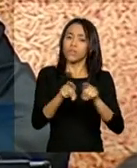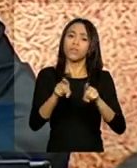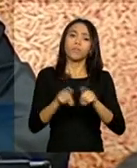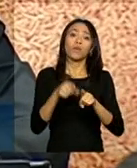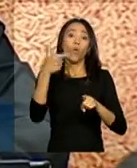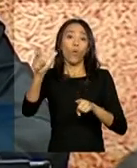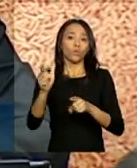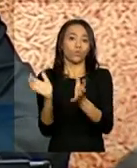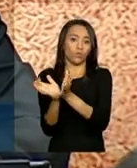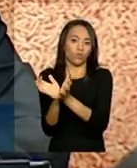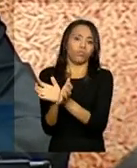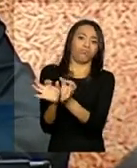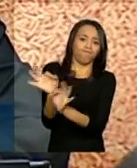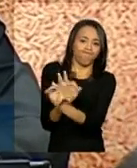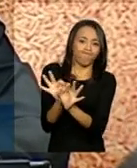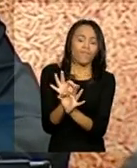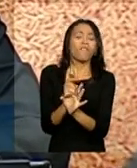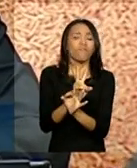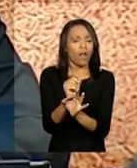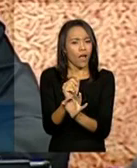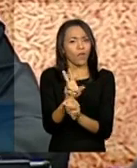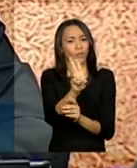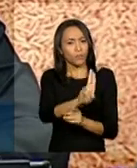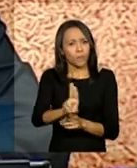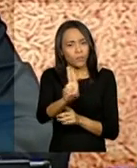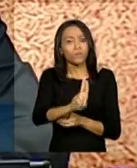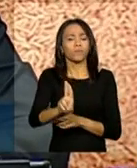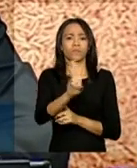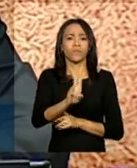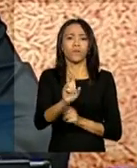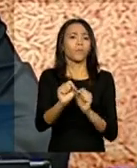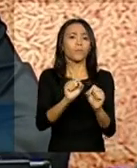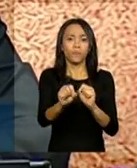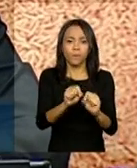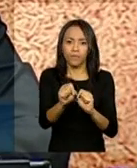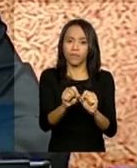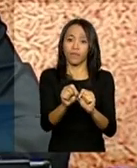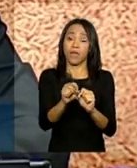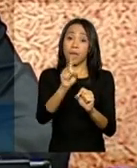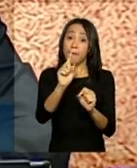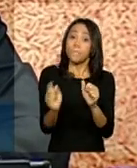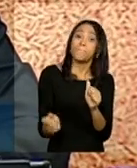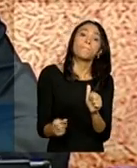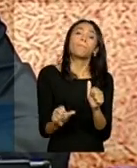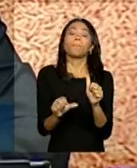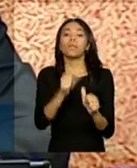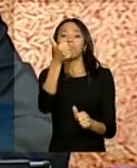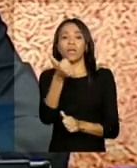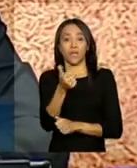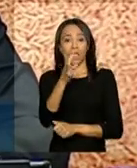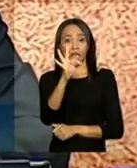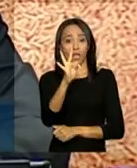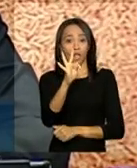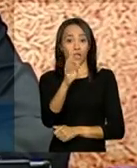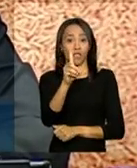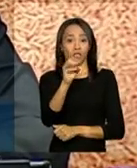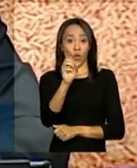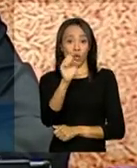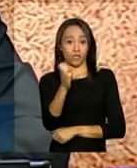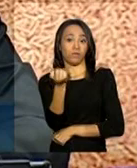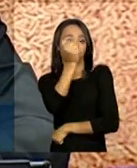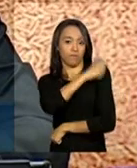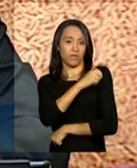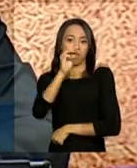de saúde vai utilizar o esquema estendido que é aplicação da primeira dose em março a segunda dose